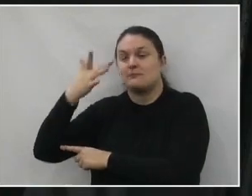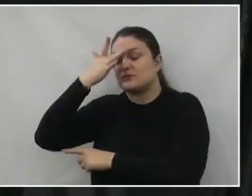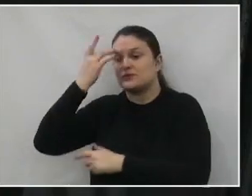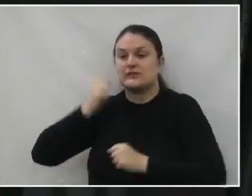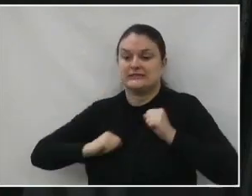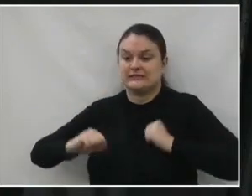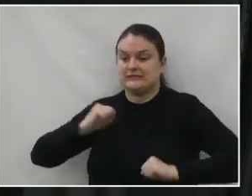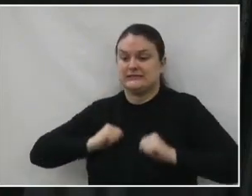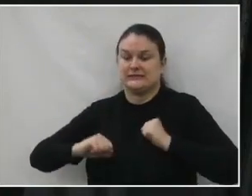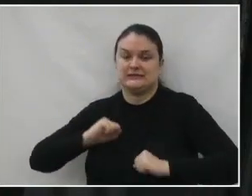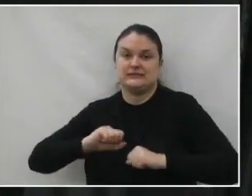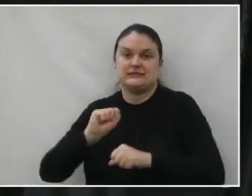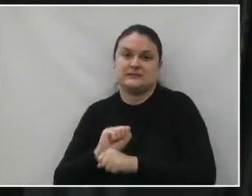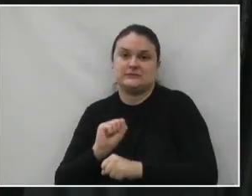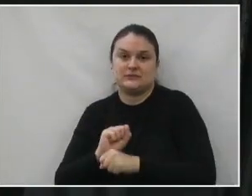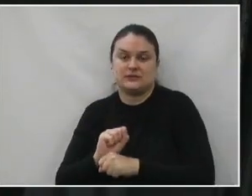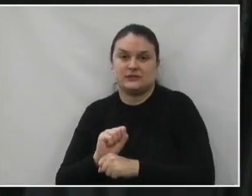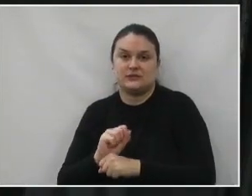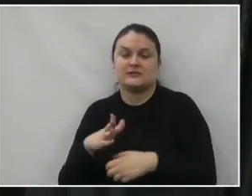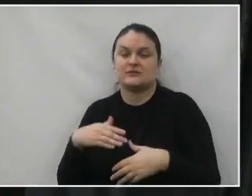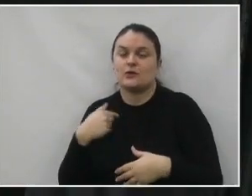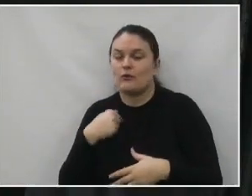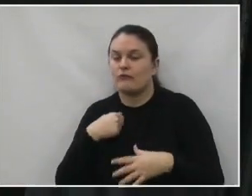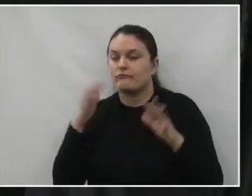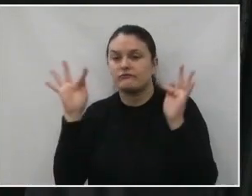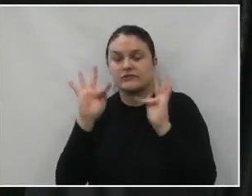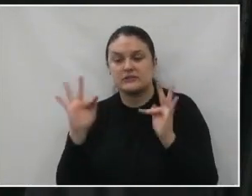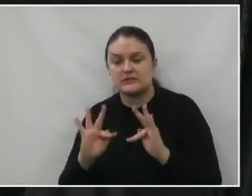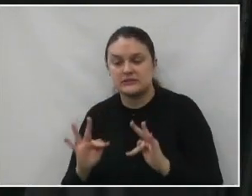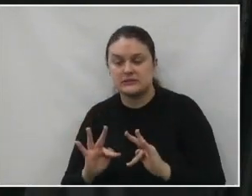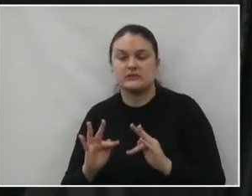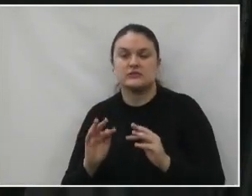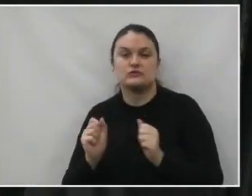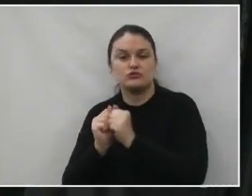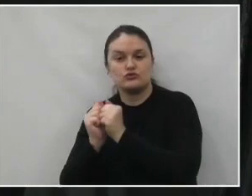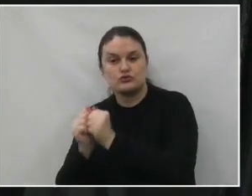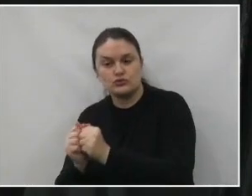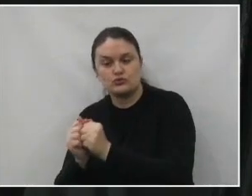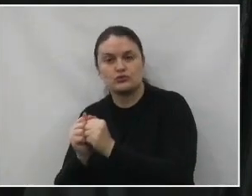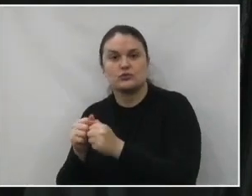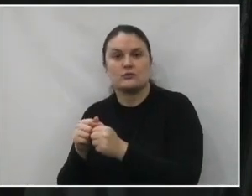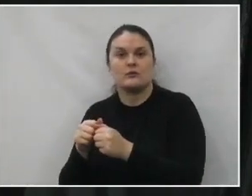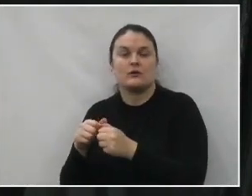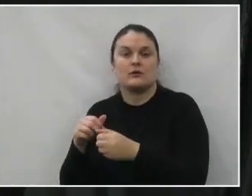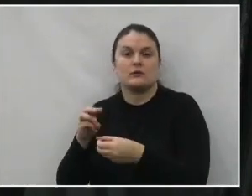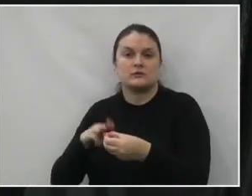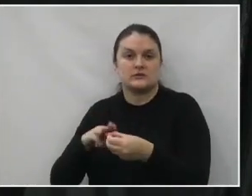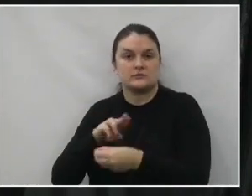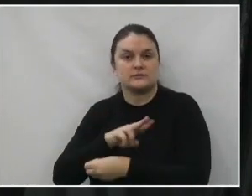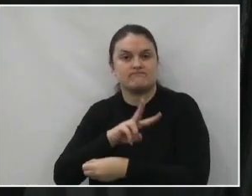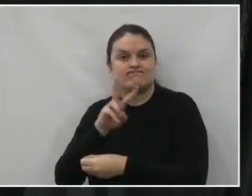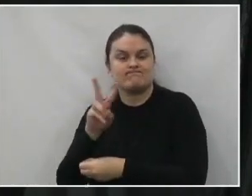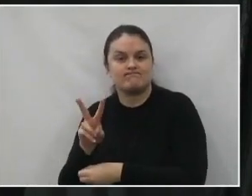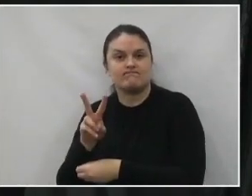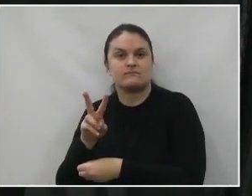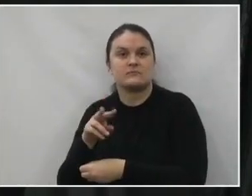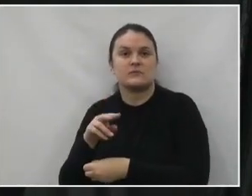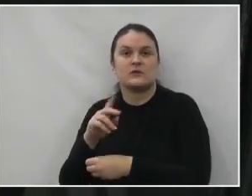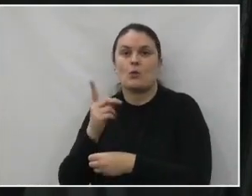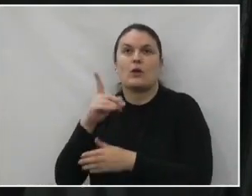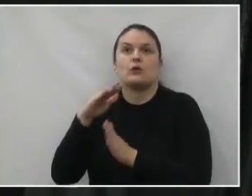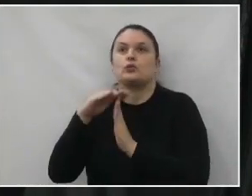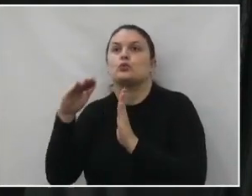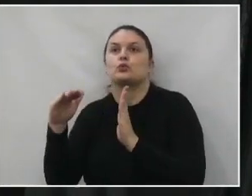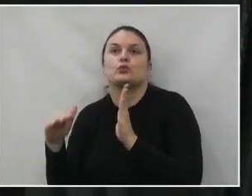pelo morador de lá. Então, a gente fica muito feliz de estar fazendo parte desse momento, né, em União da Vitória. Não é